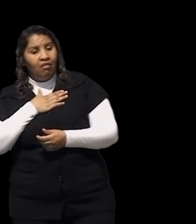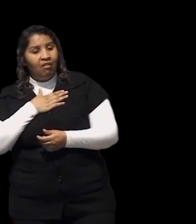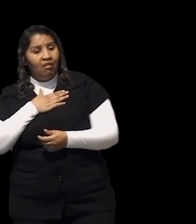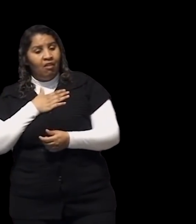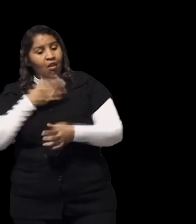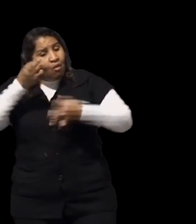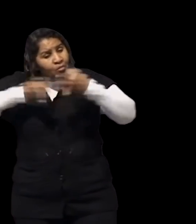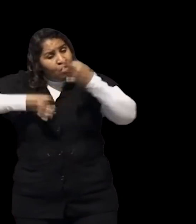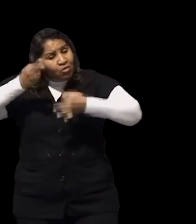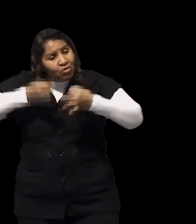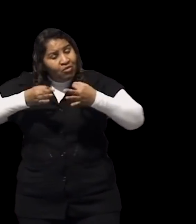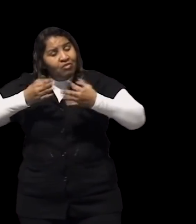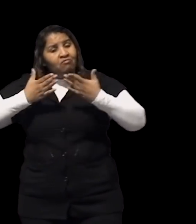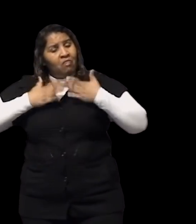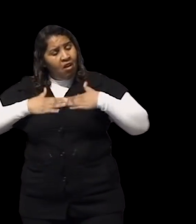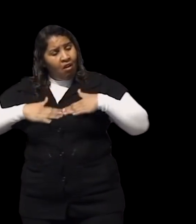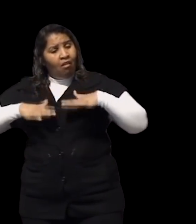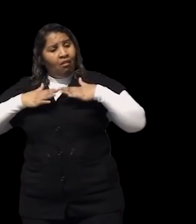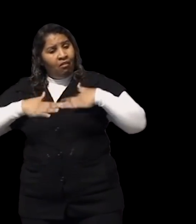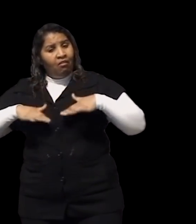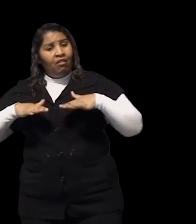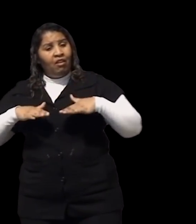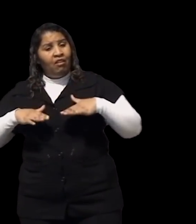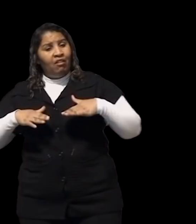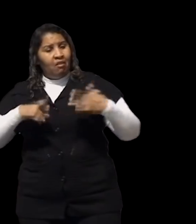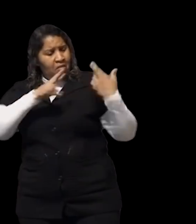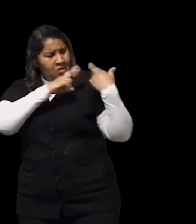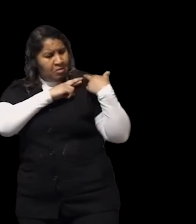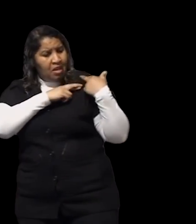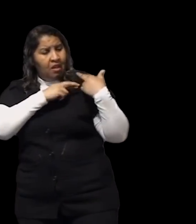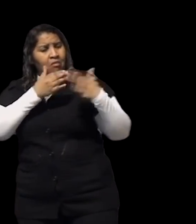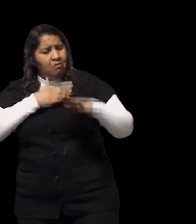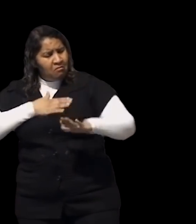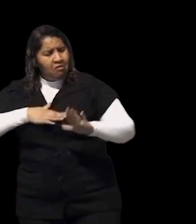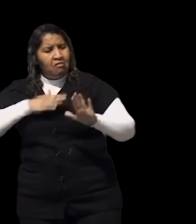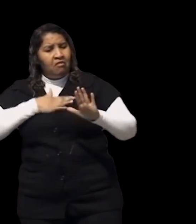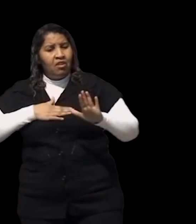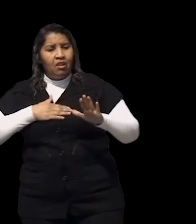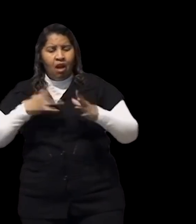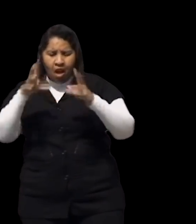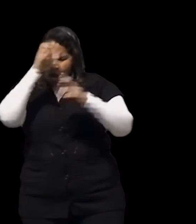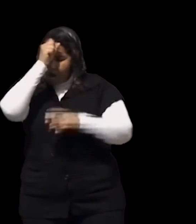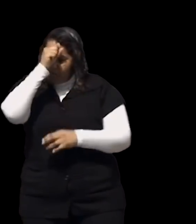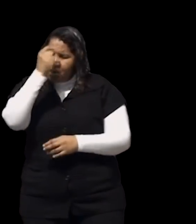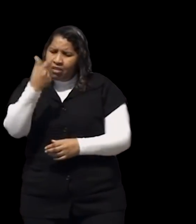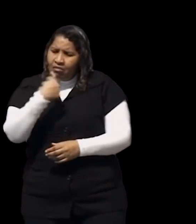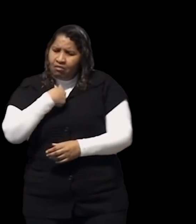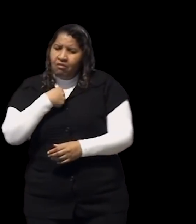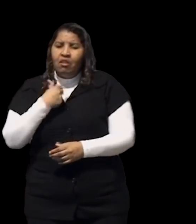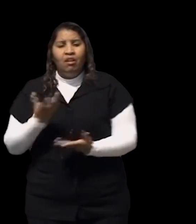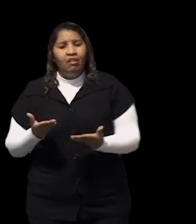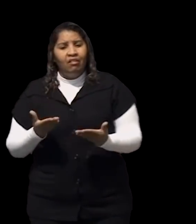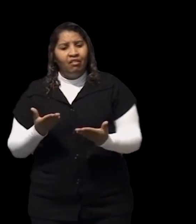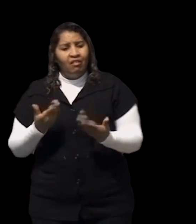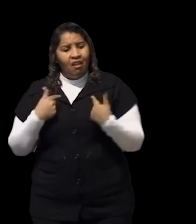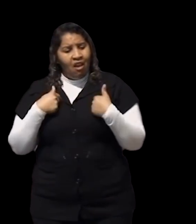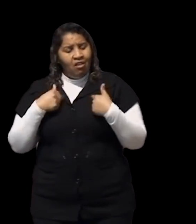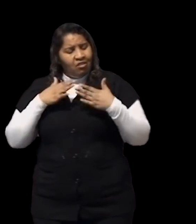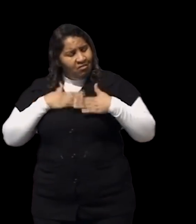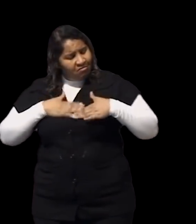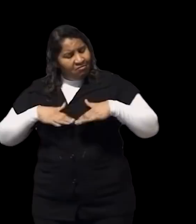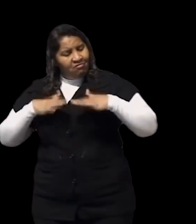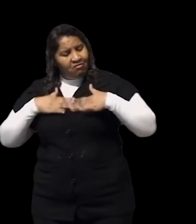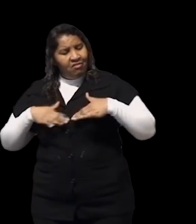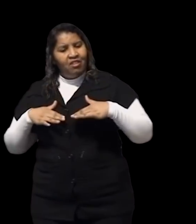jugo ele é suave aprendam de mim eu sou manso eu sou humilde de coração Descansa em